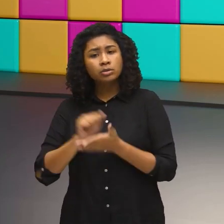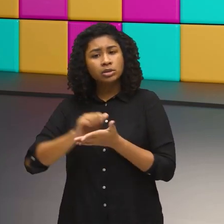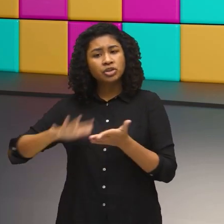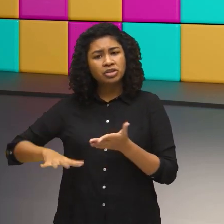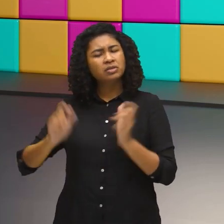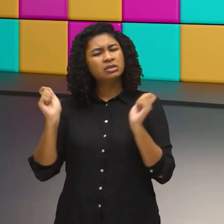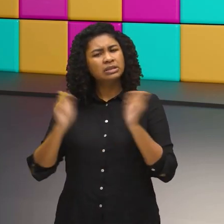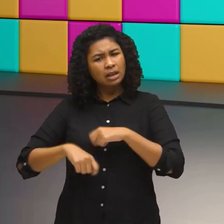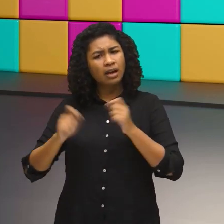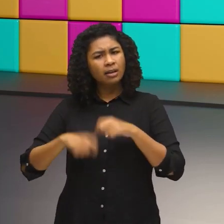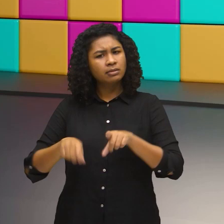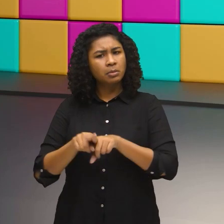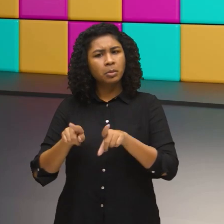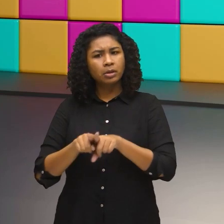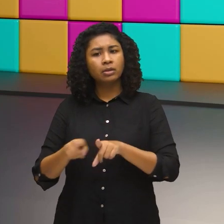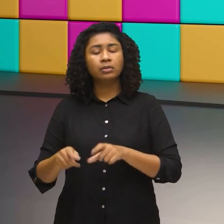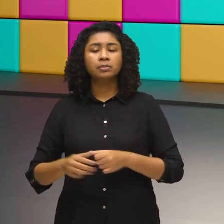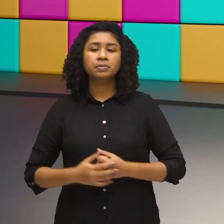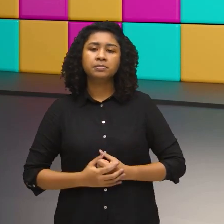ok?